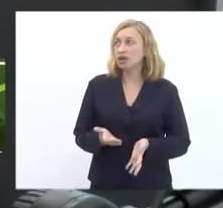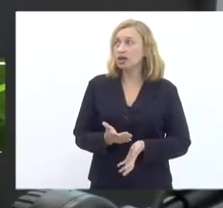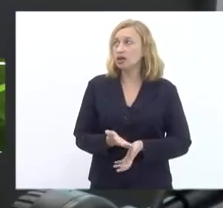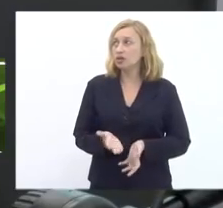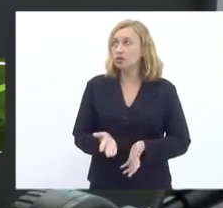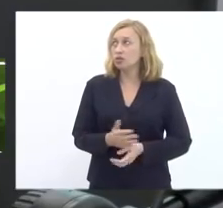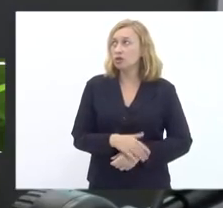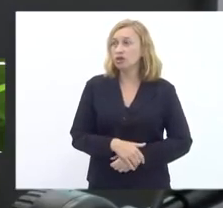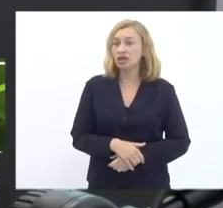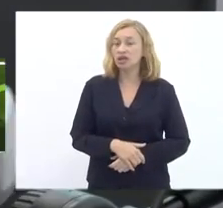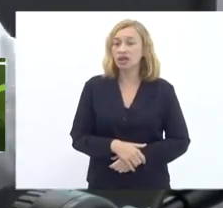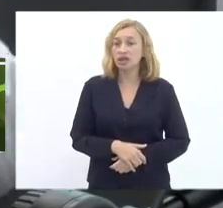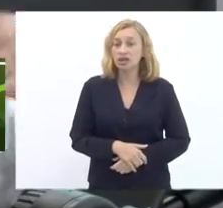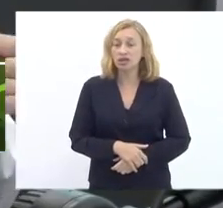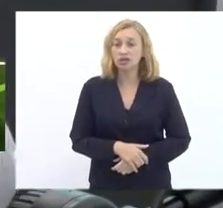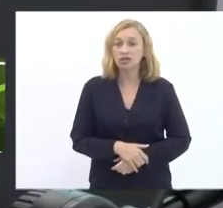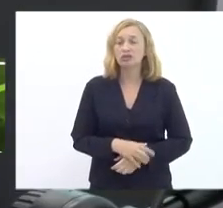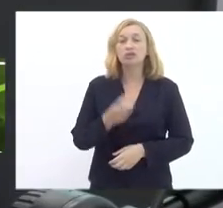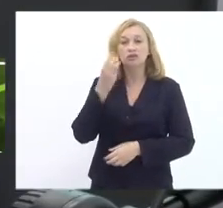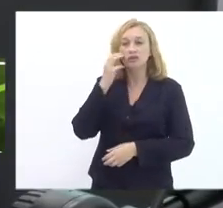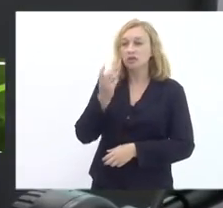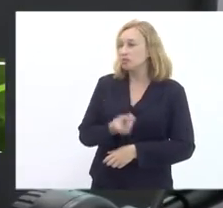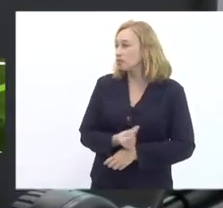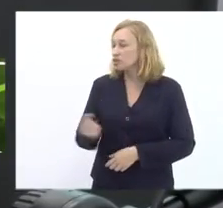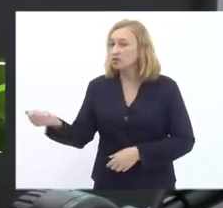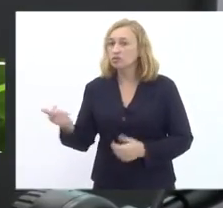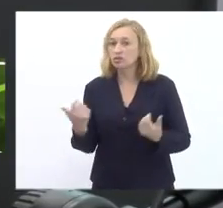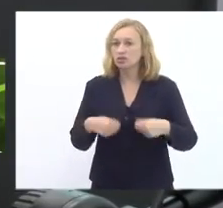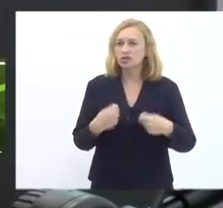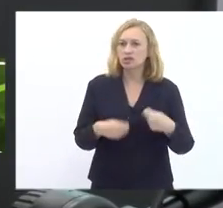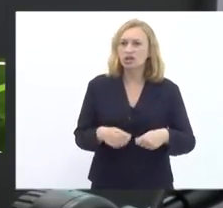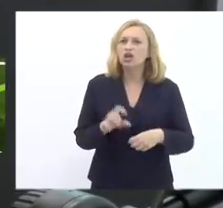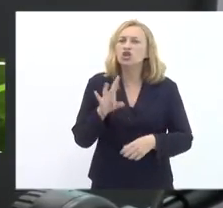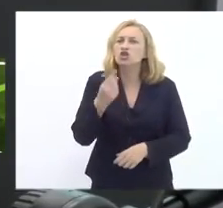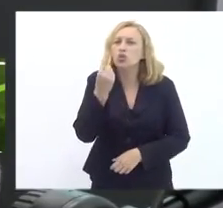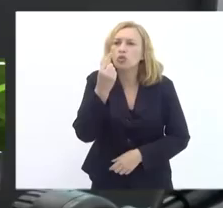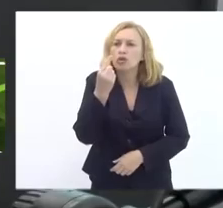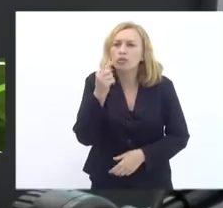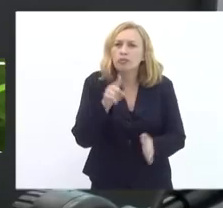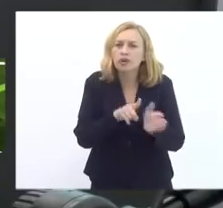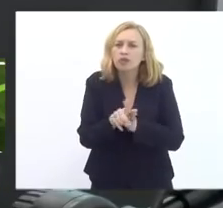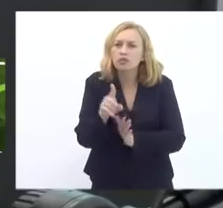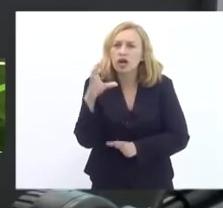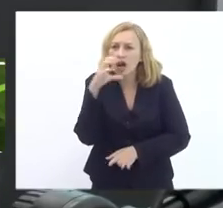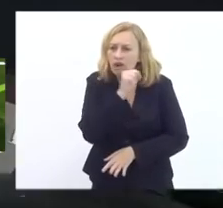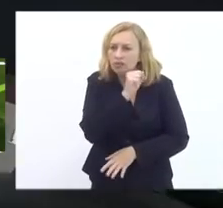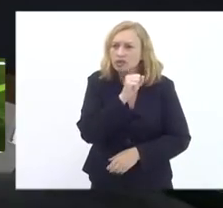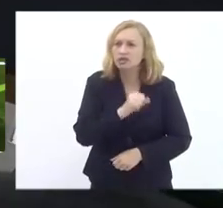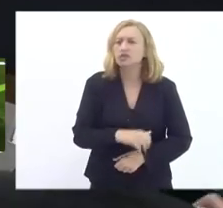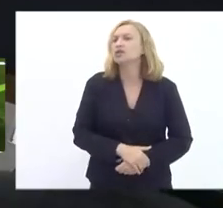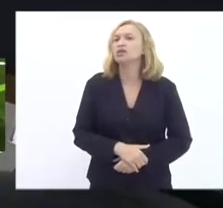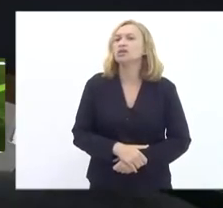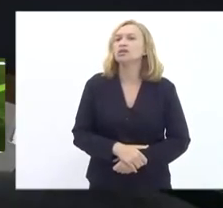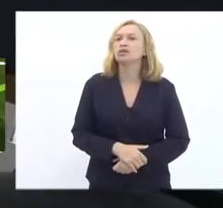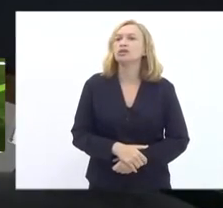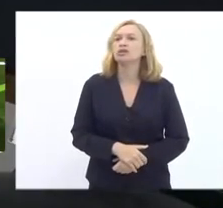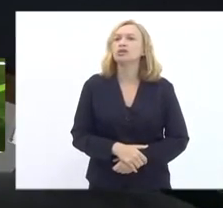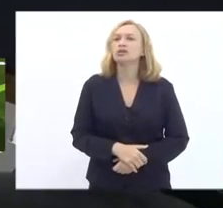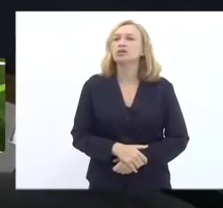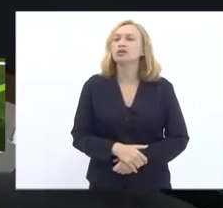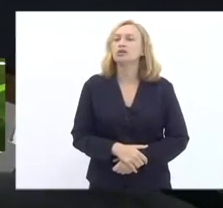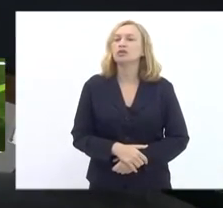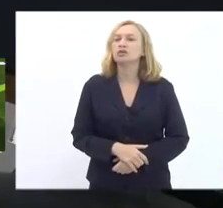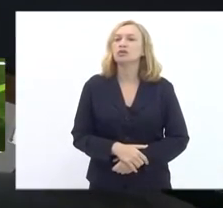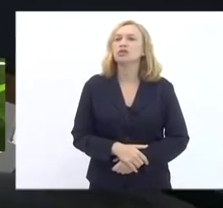Marta Rocha, Leomar Coelho, o Valdeque teve que sair. Posso fazer só uma pergunta? É rapidinho. É só para que a minha